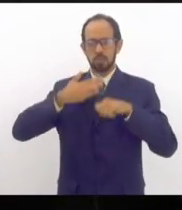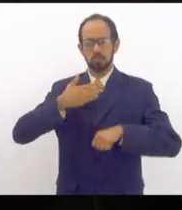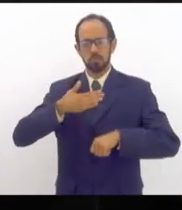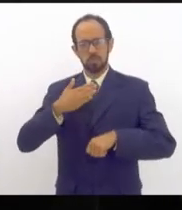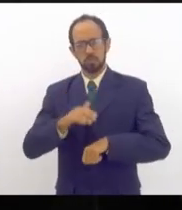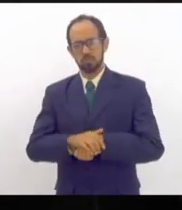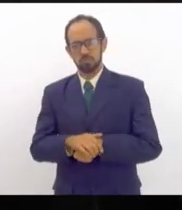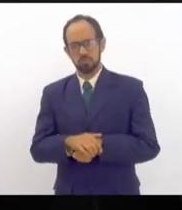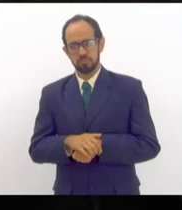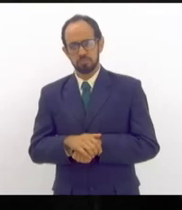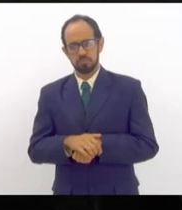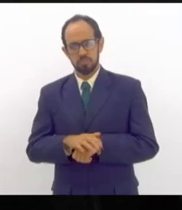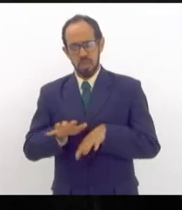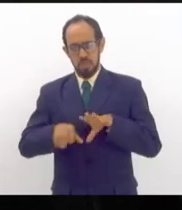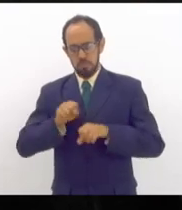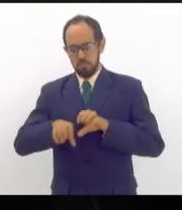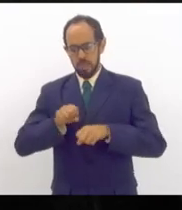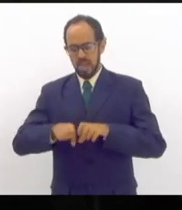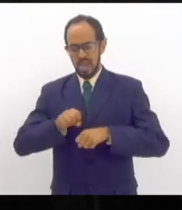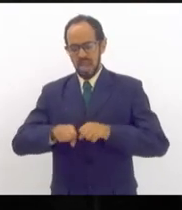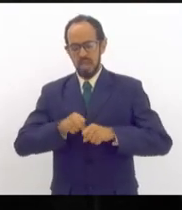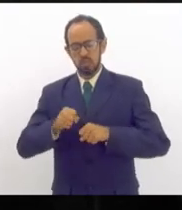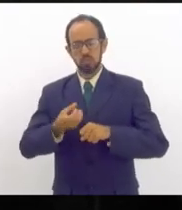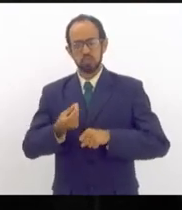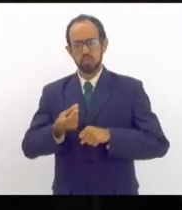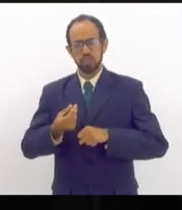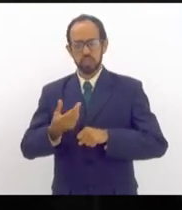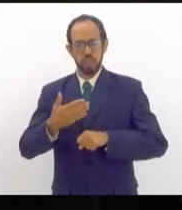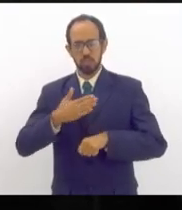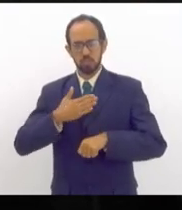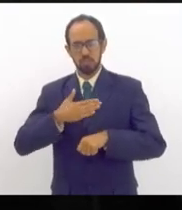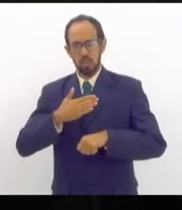pegaram rios de dinheiro no meu governo